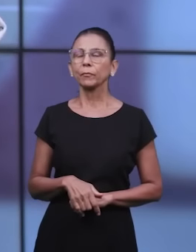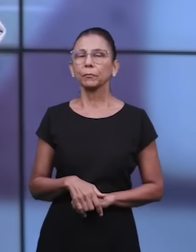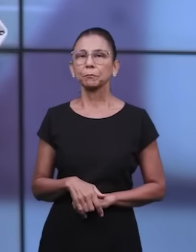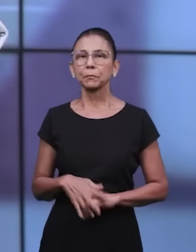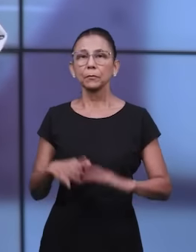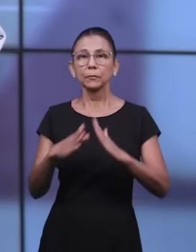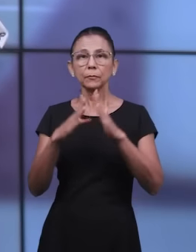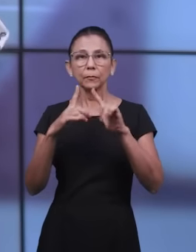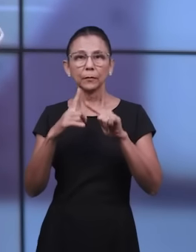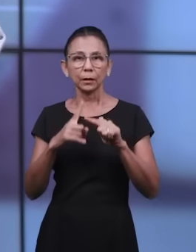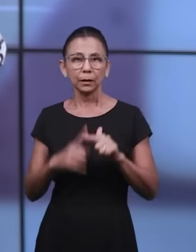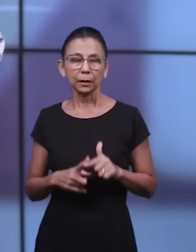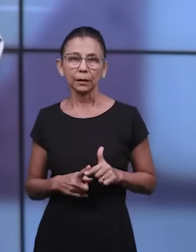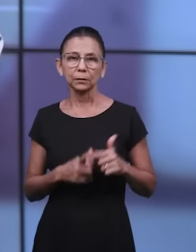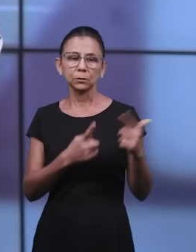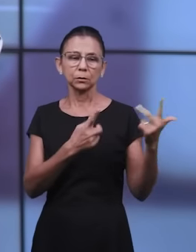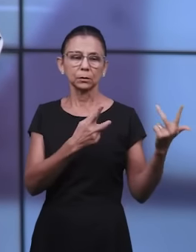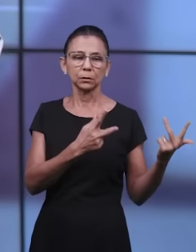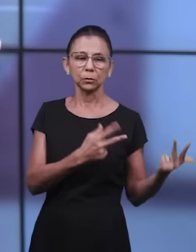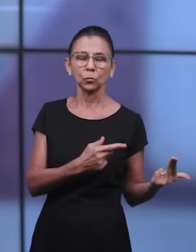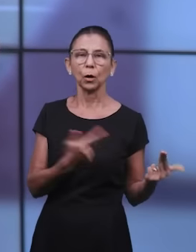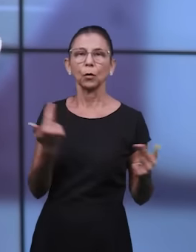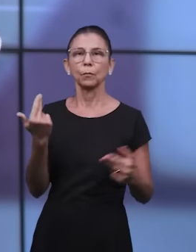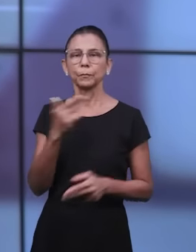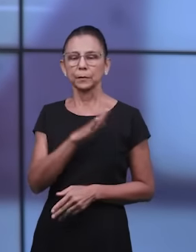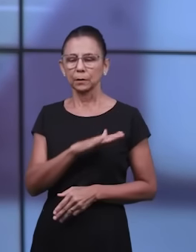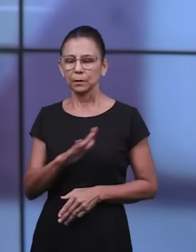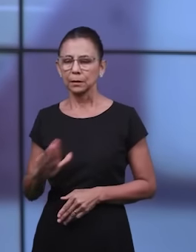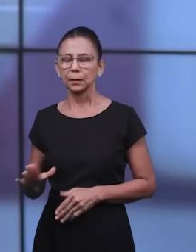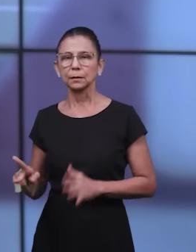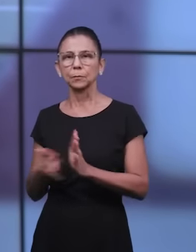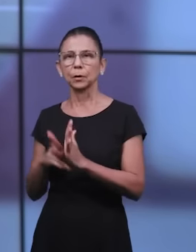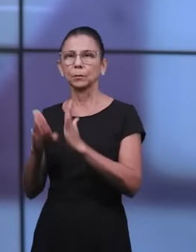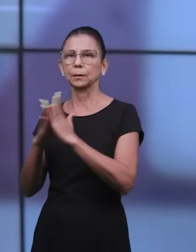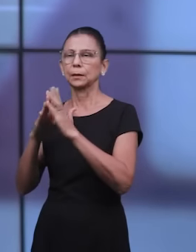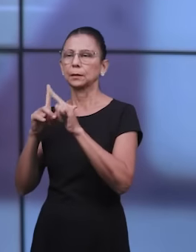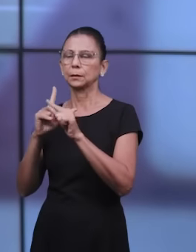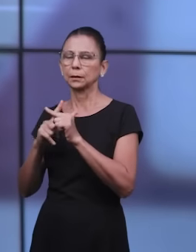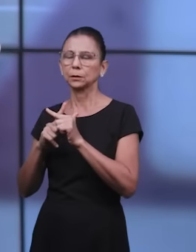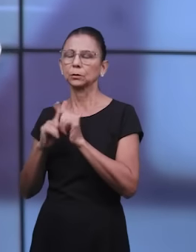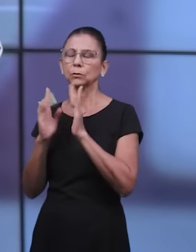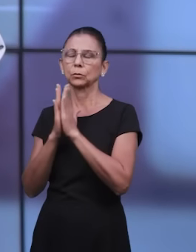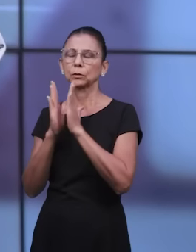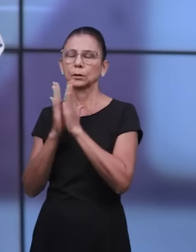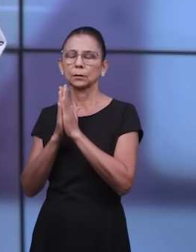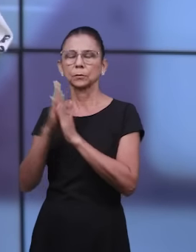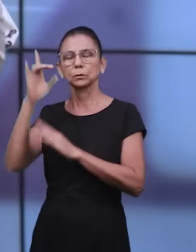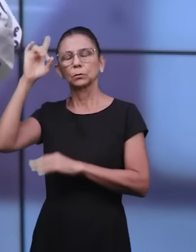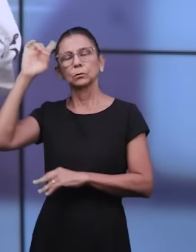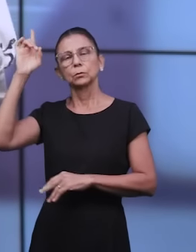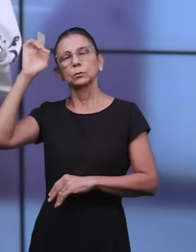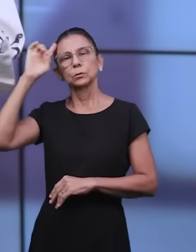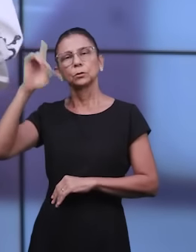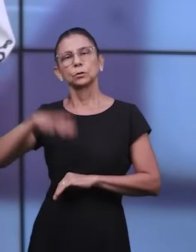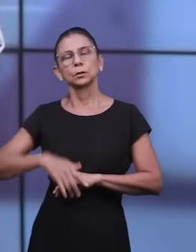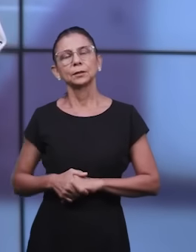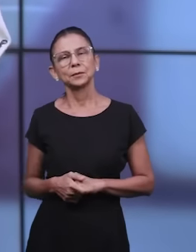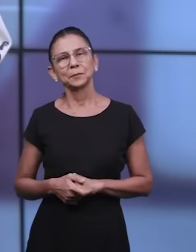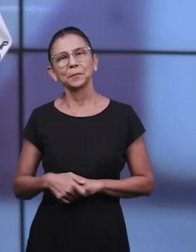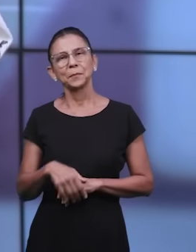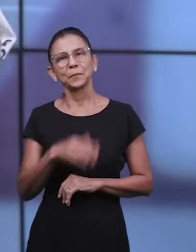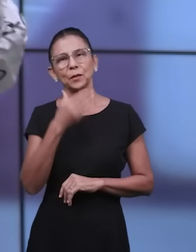até jovens, vibrando com suas conquistas e suprindo suas necessidades em oração. Por Samuel,